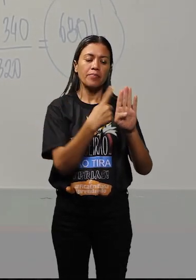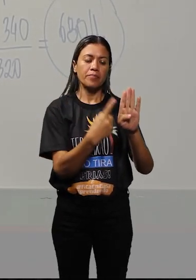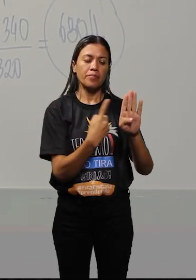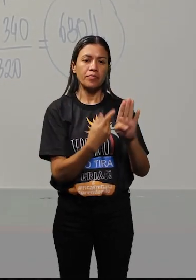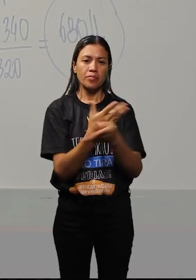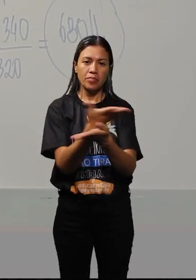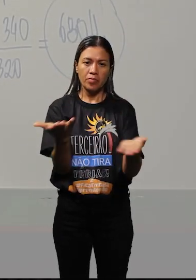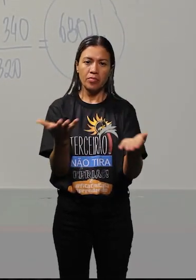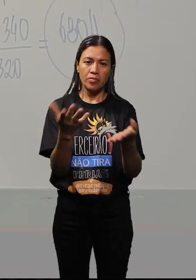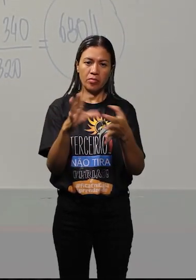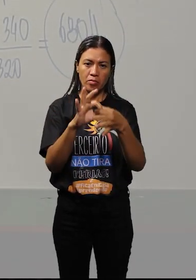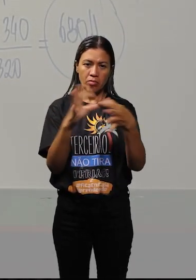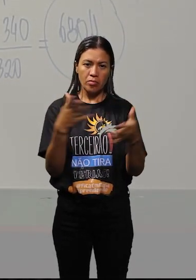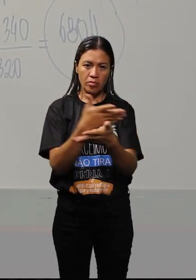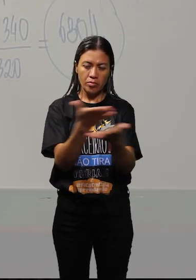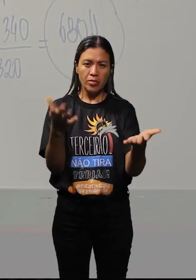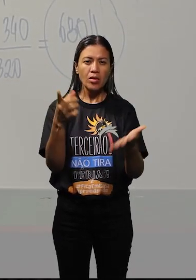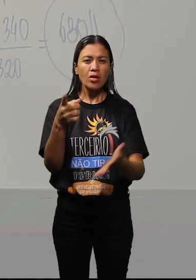igual a zero.